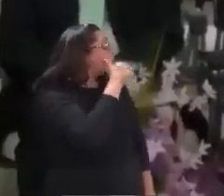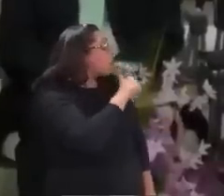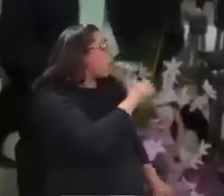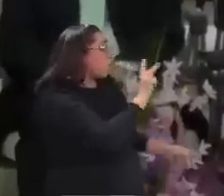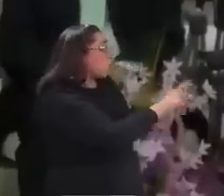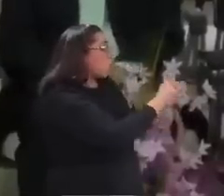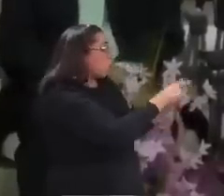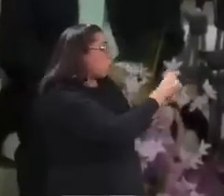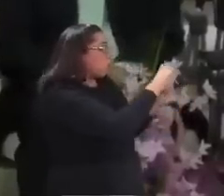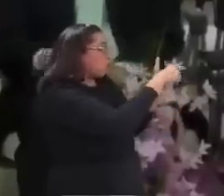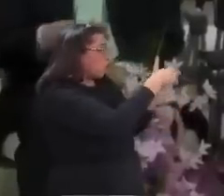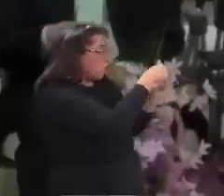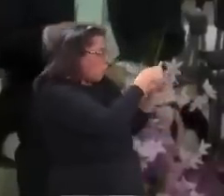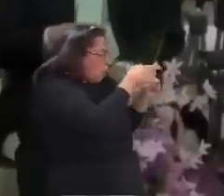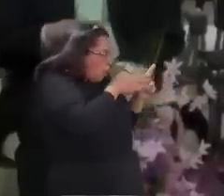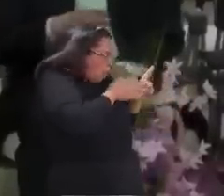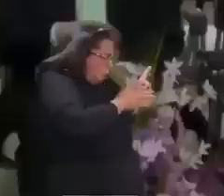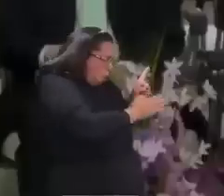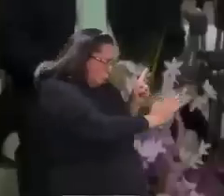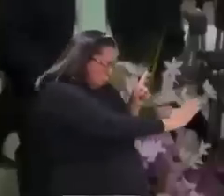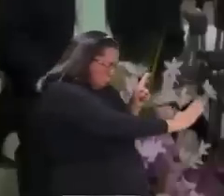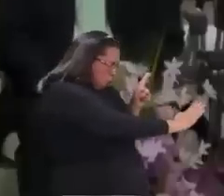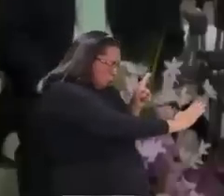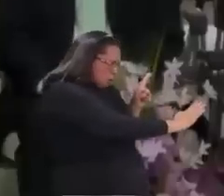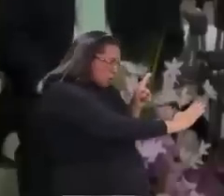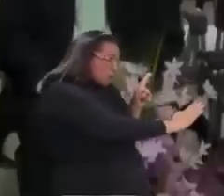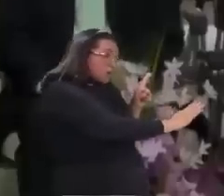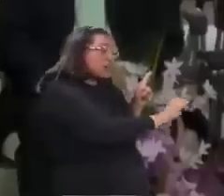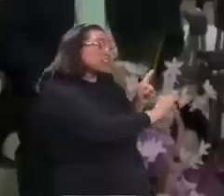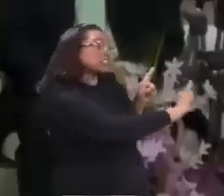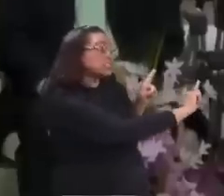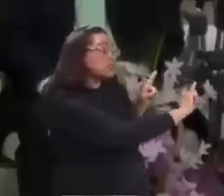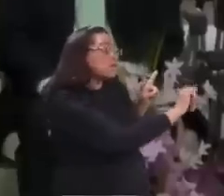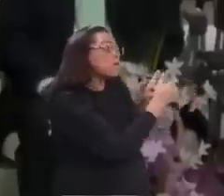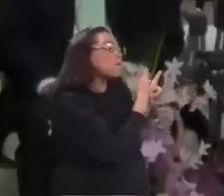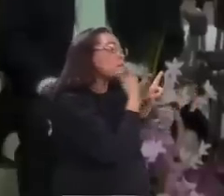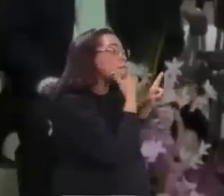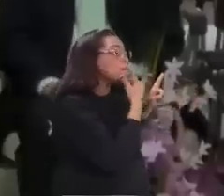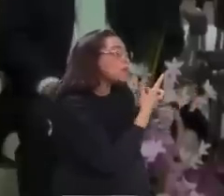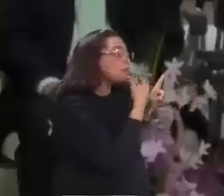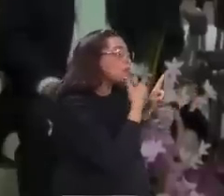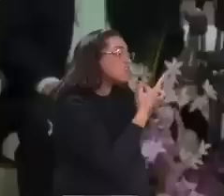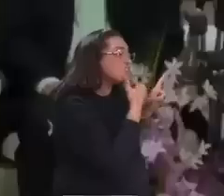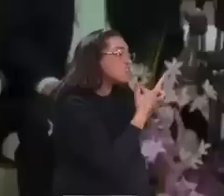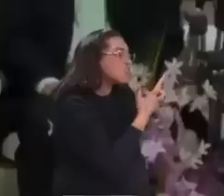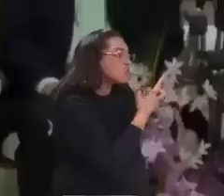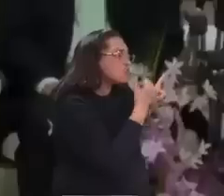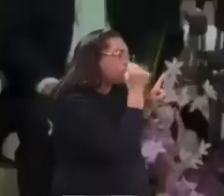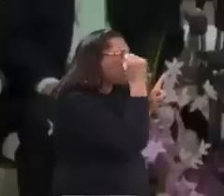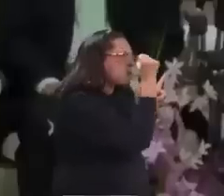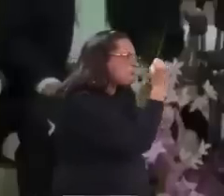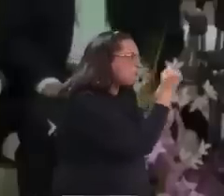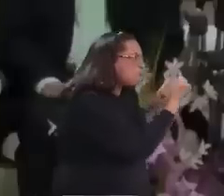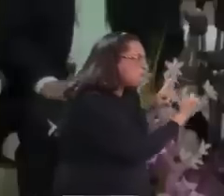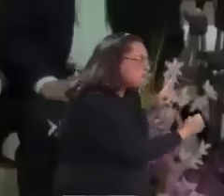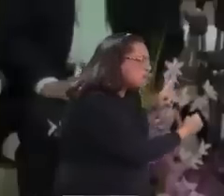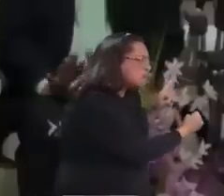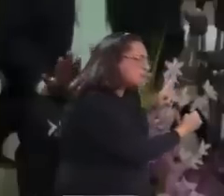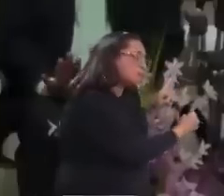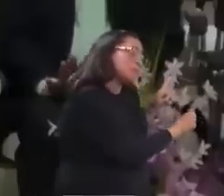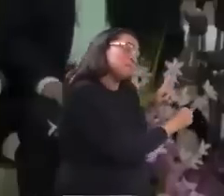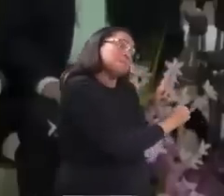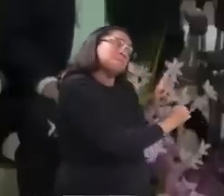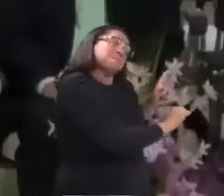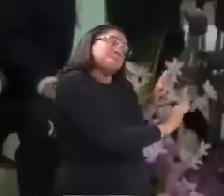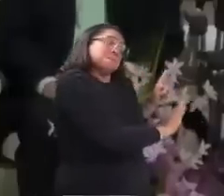se vocês observar, se for menino, matem. E se for meninas,